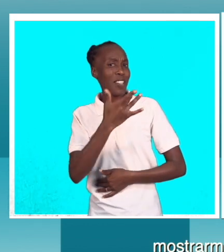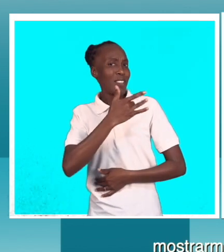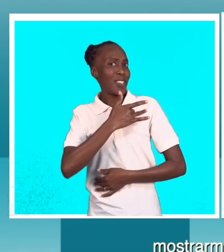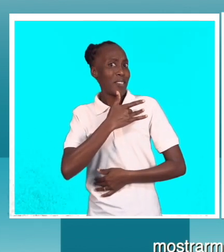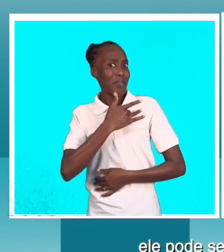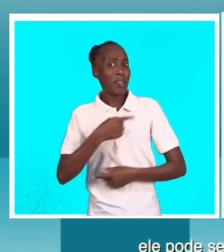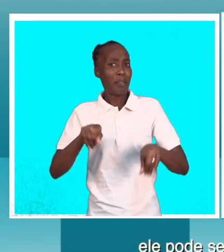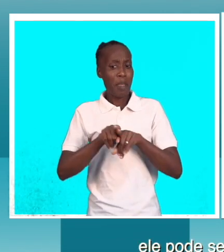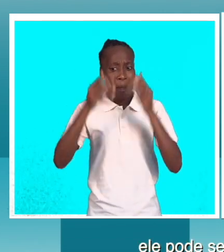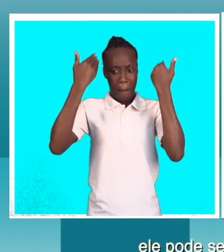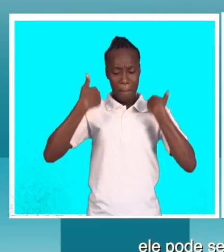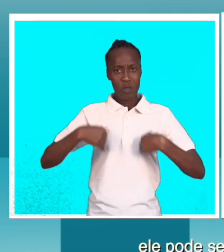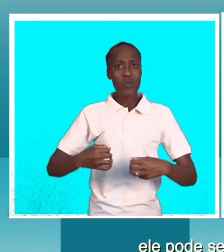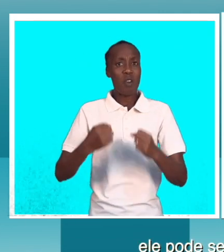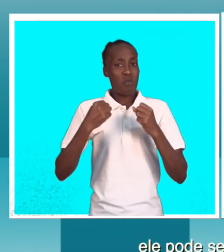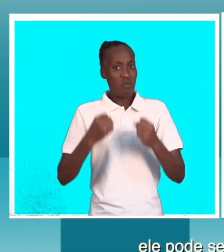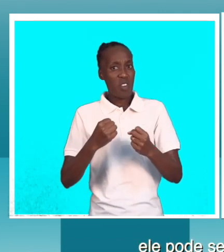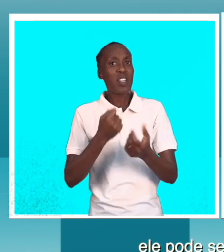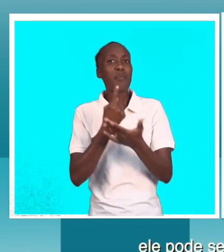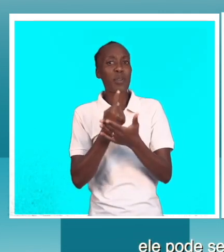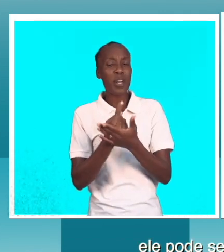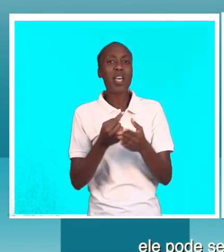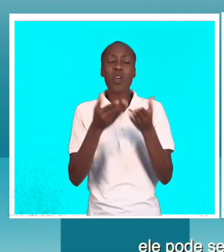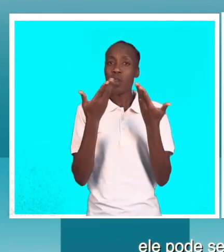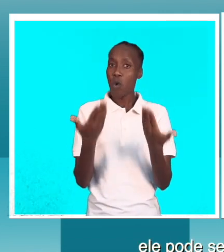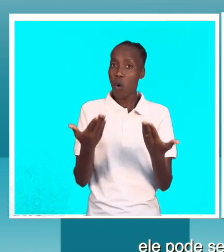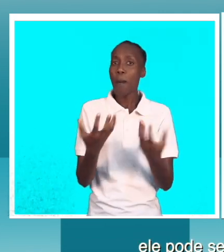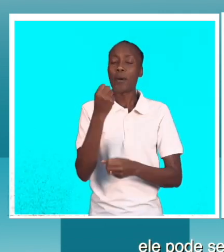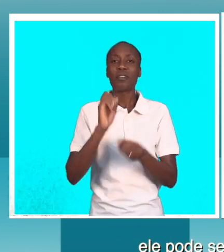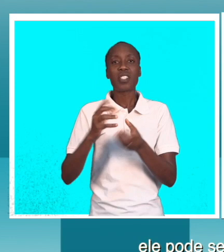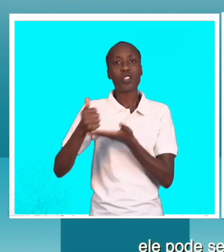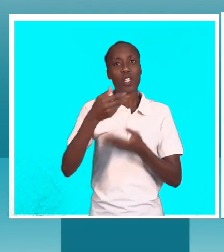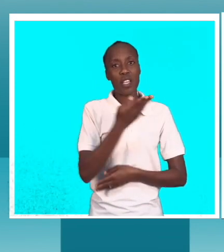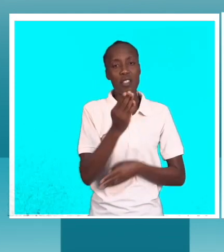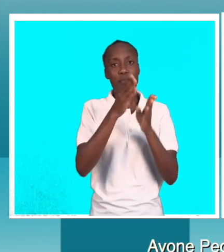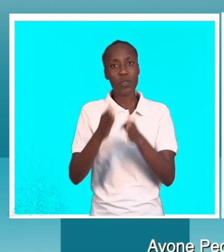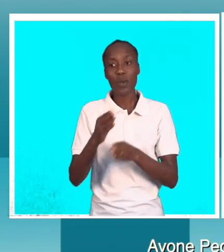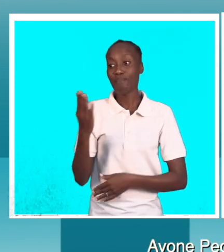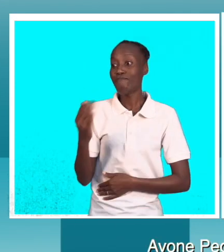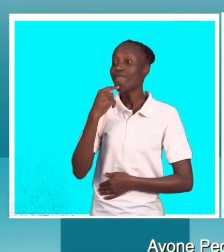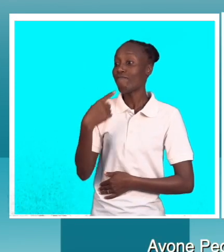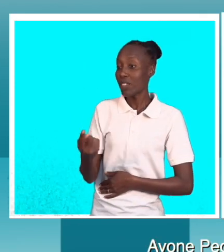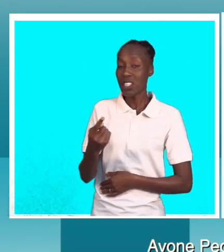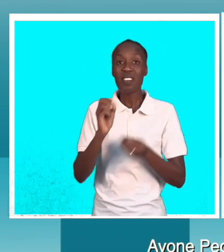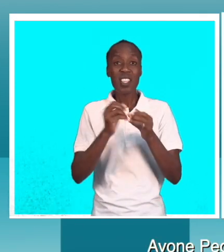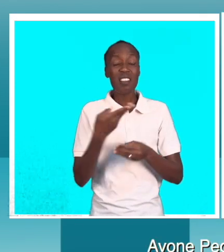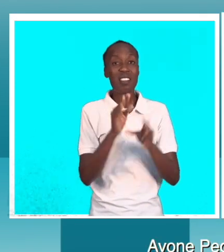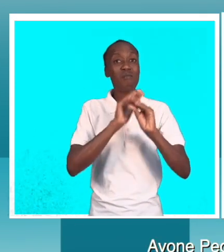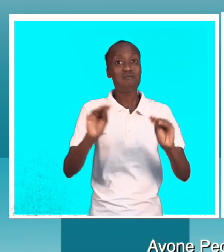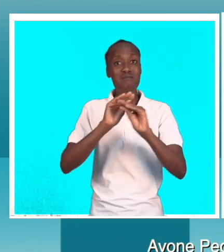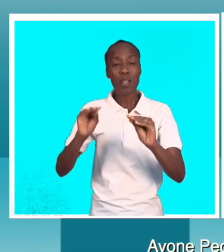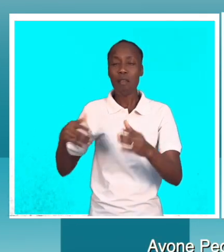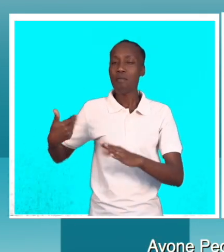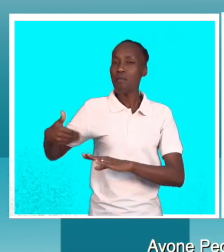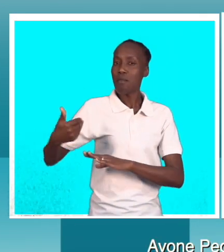paciente, ele pode se sentir valorizado. Essa é a forma como nós podemos humanizar o nosso paciente. A Avone Pedro revela que estas